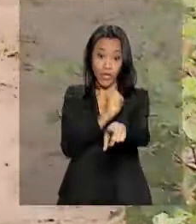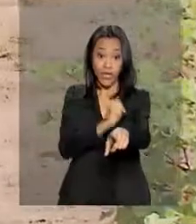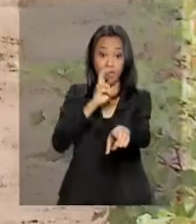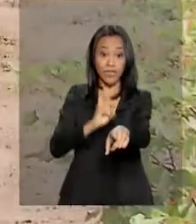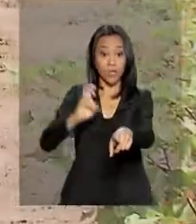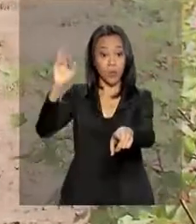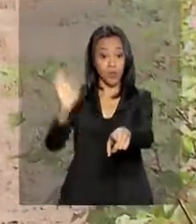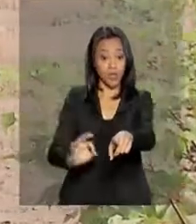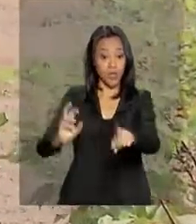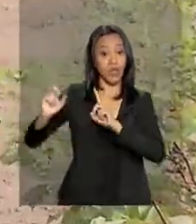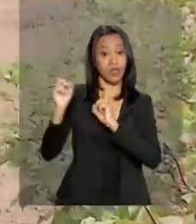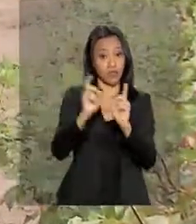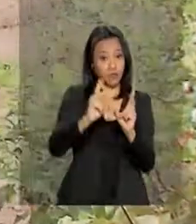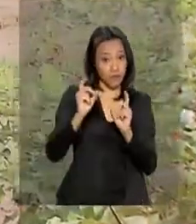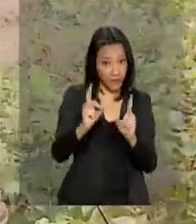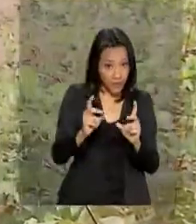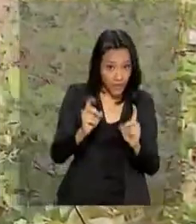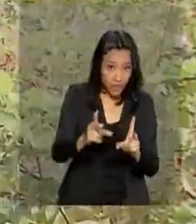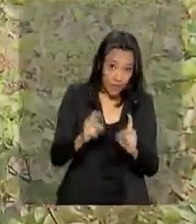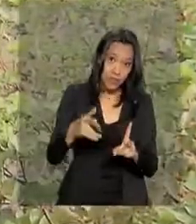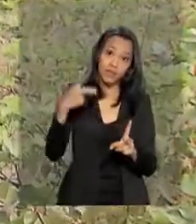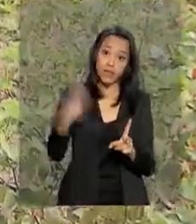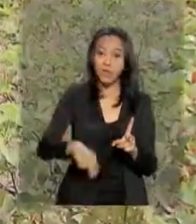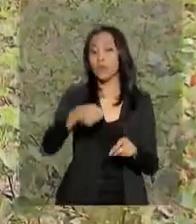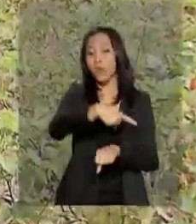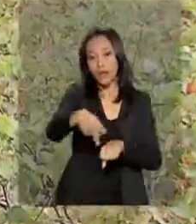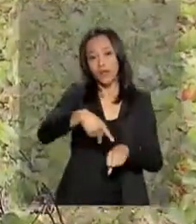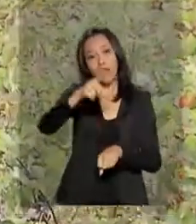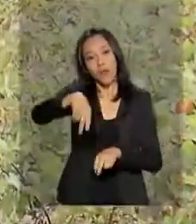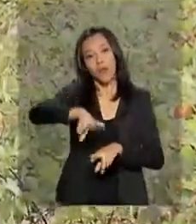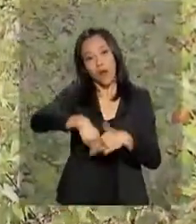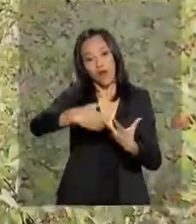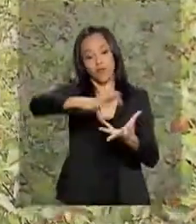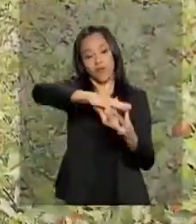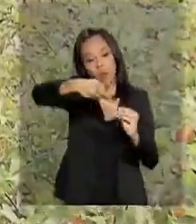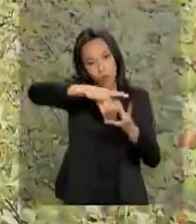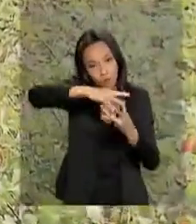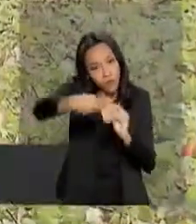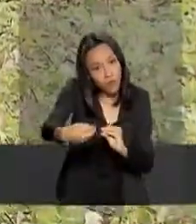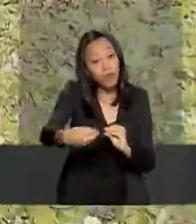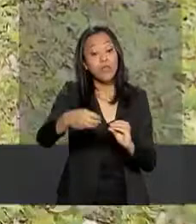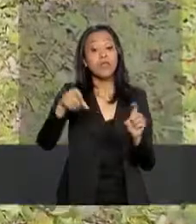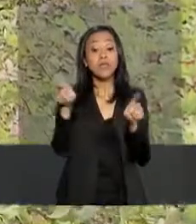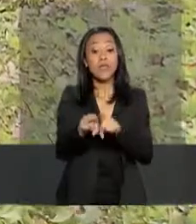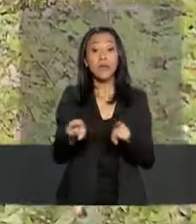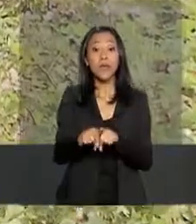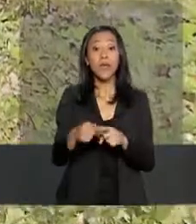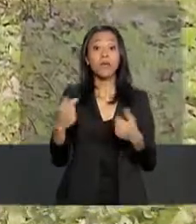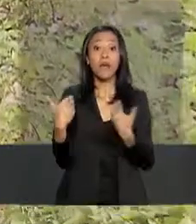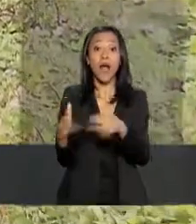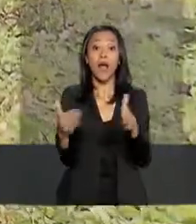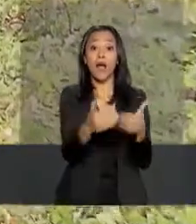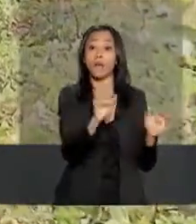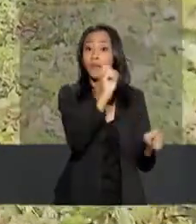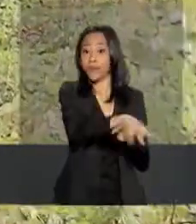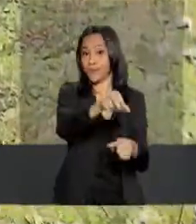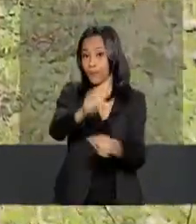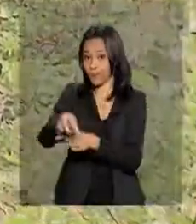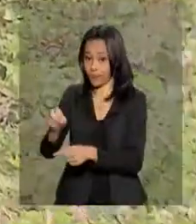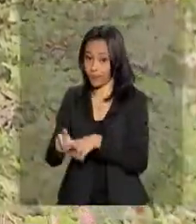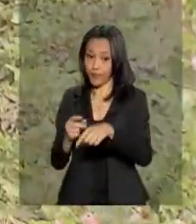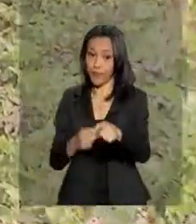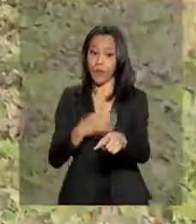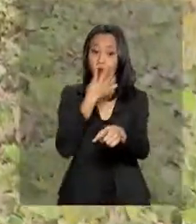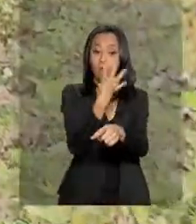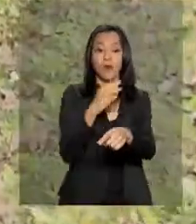das exportações agrícolas do país é desse produto. O setor também gera empregos. São 4 milhões